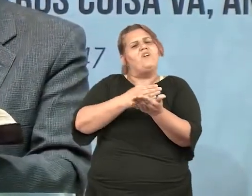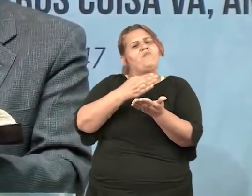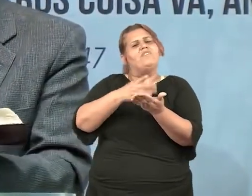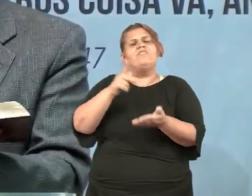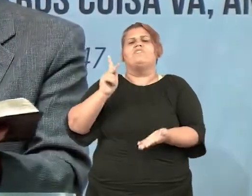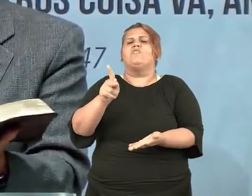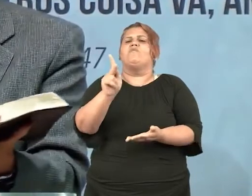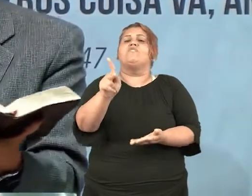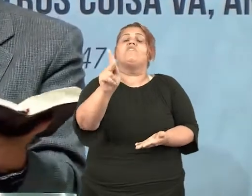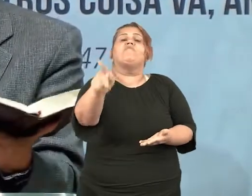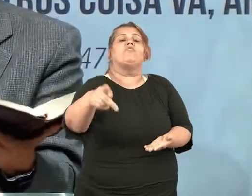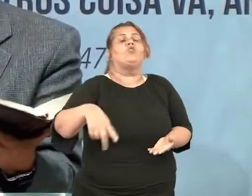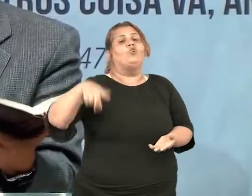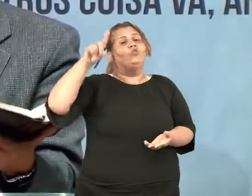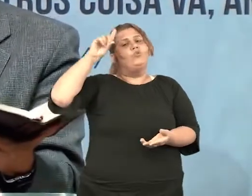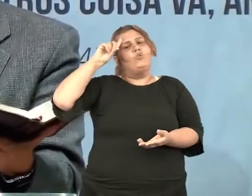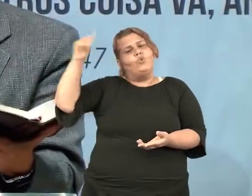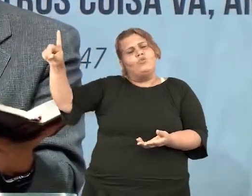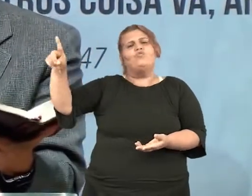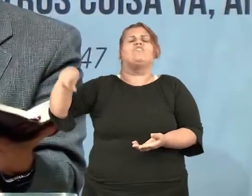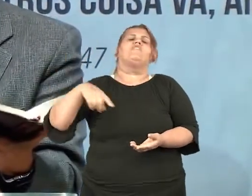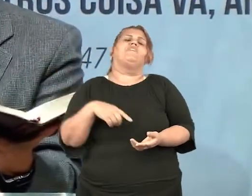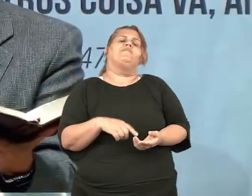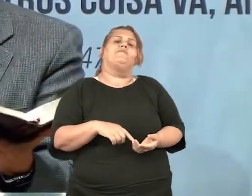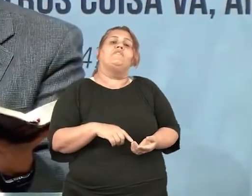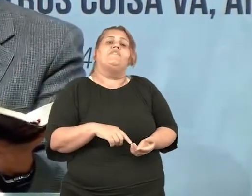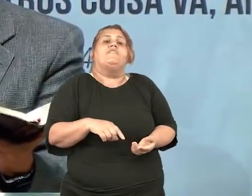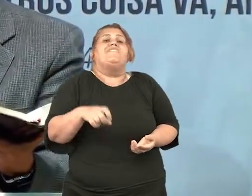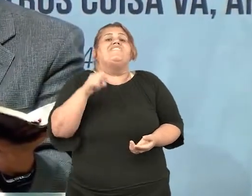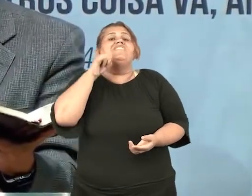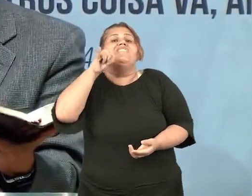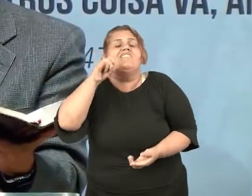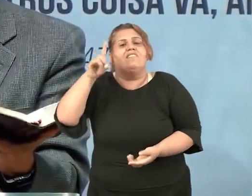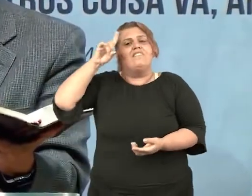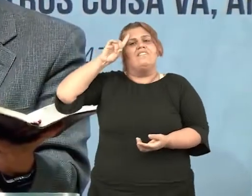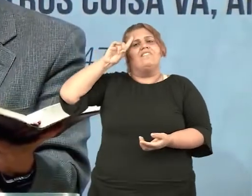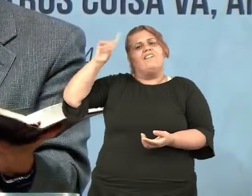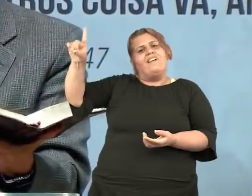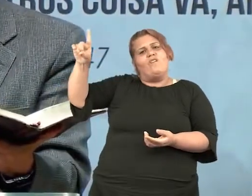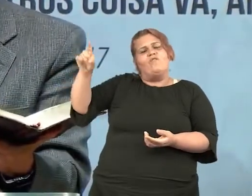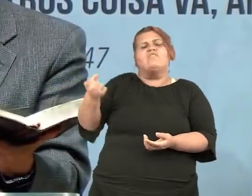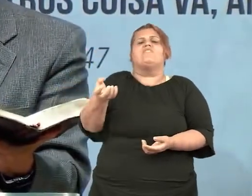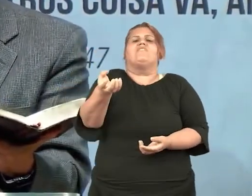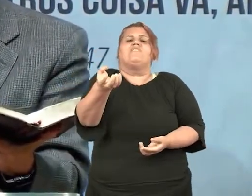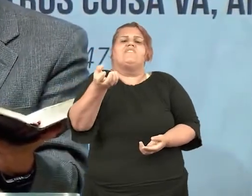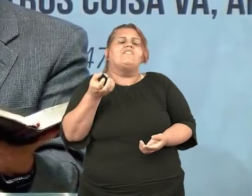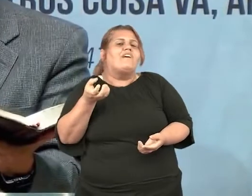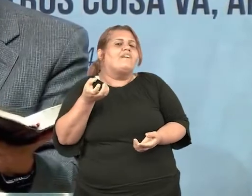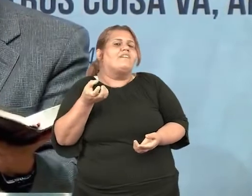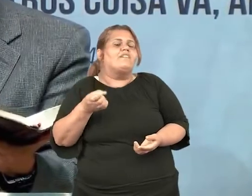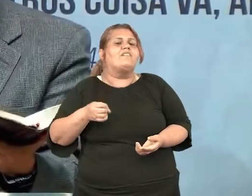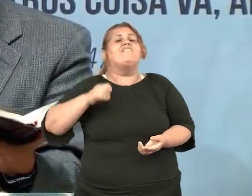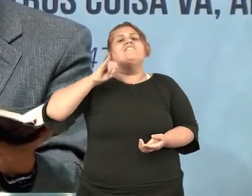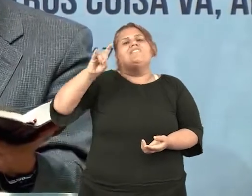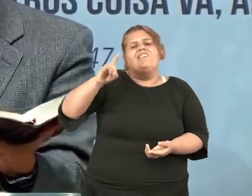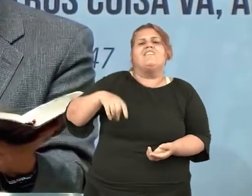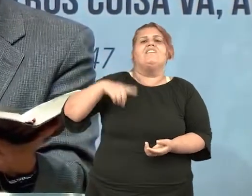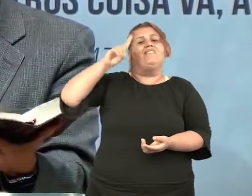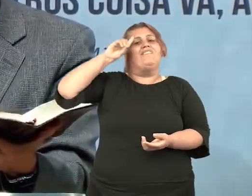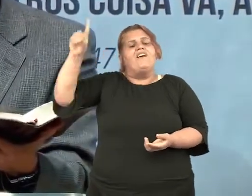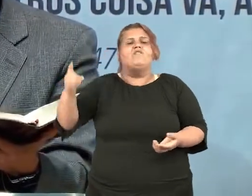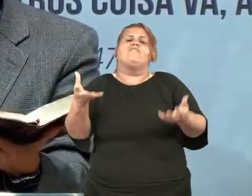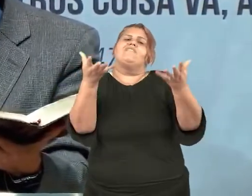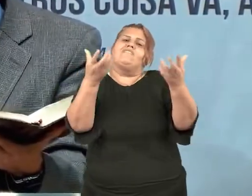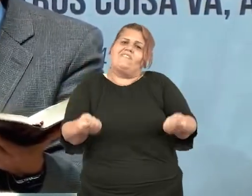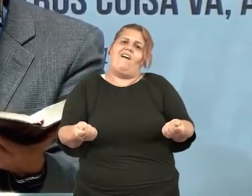ter, usar esta expressão, se Deus quiser, ou se Deus